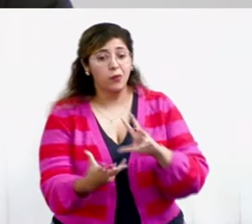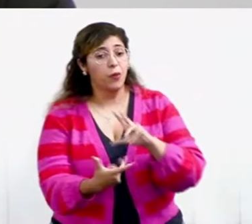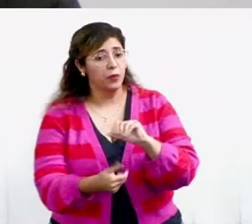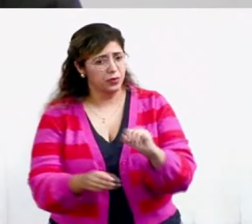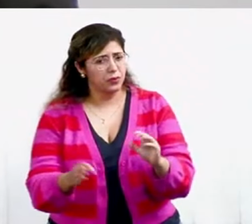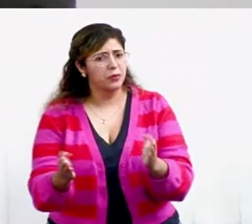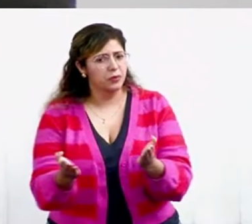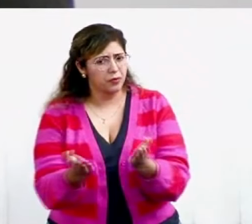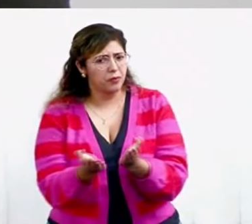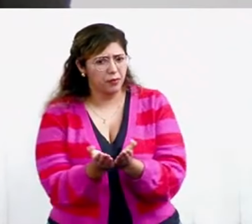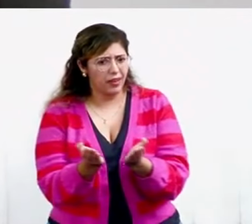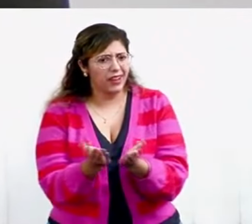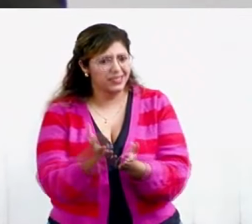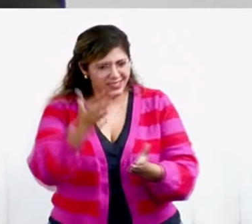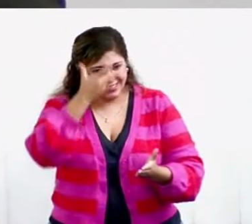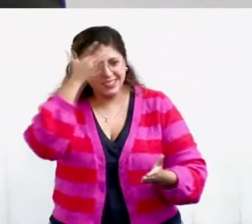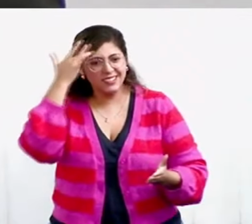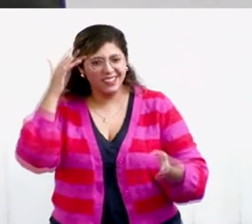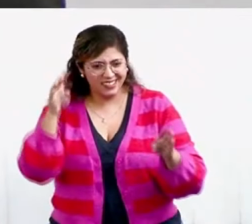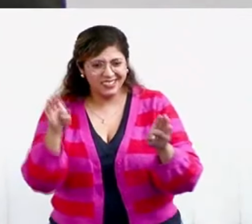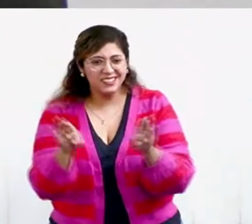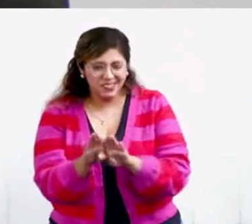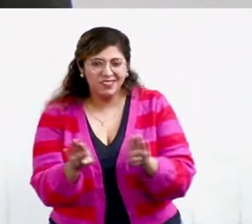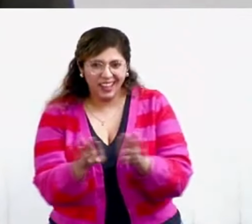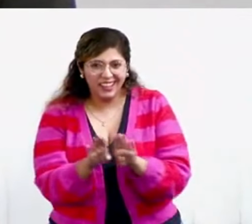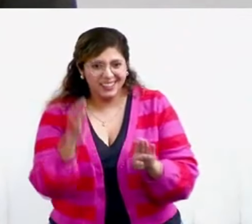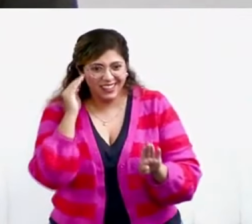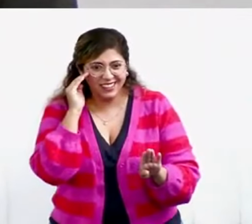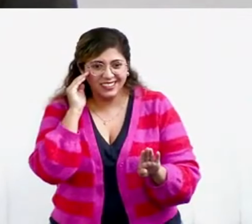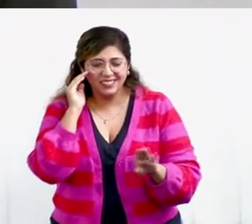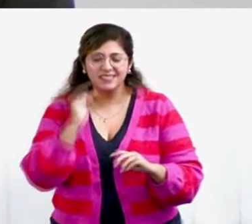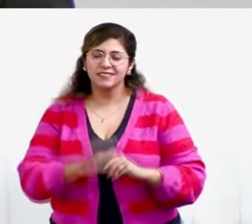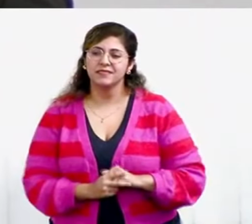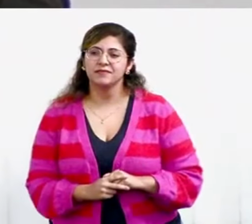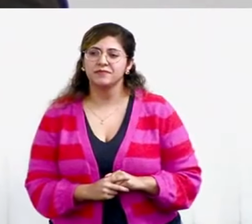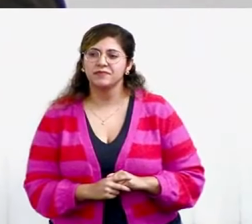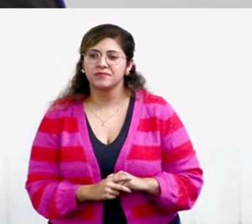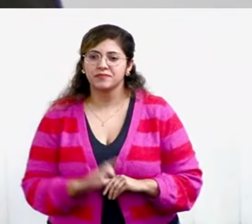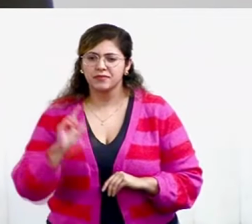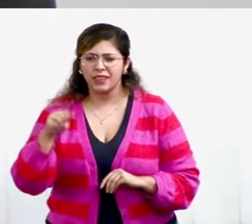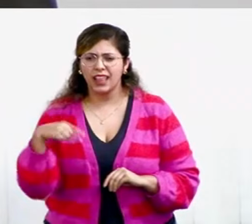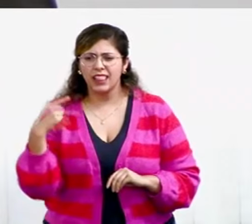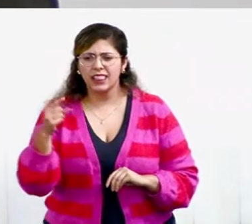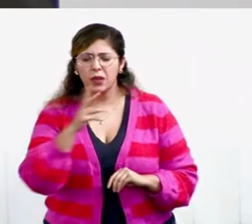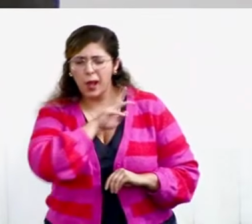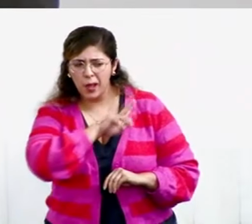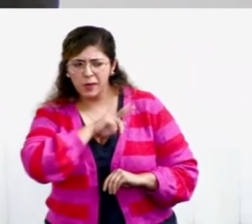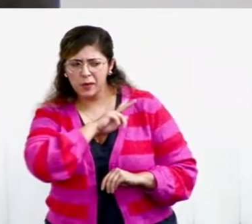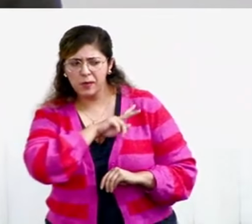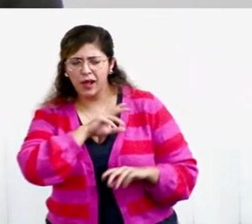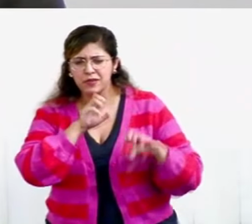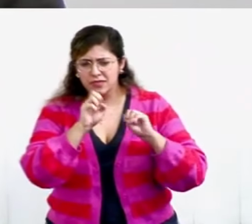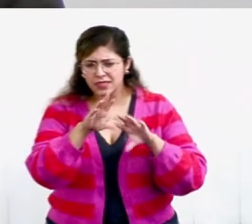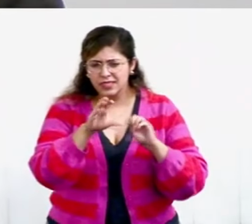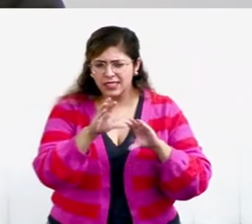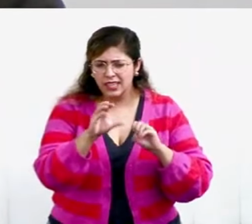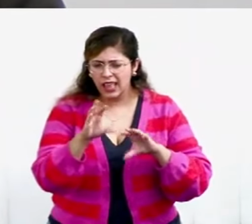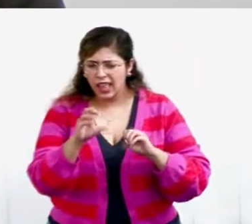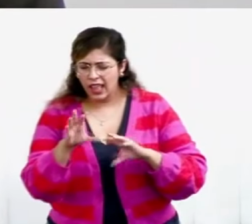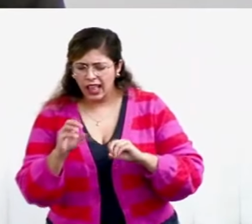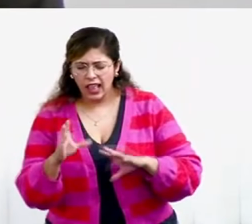da glória de Deus, como diz lá Paulo em Romanos capítulo 3. Depois Paulo dá diversas orientações e